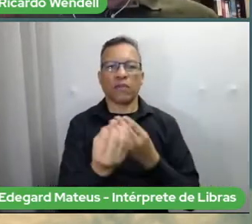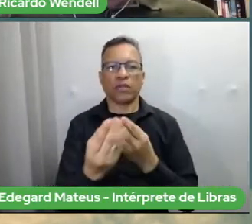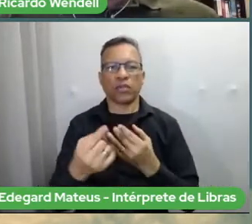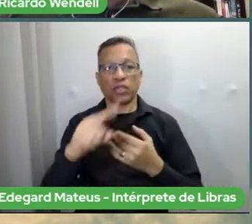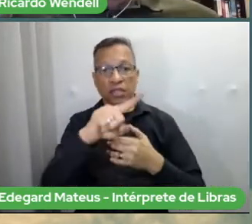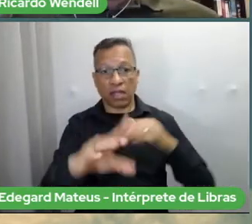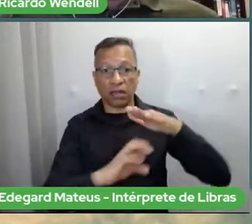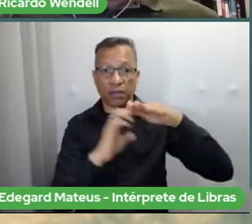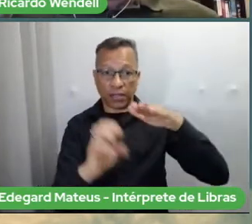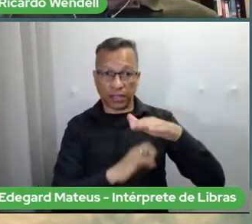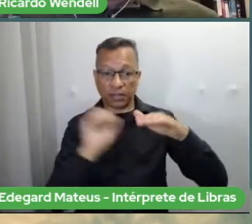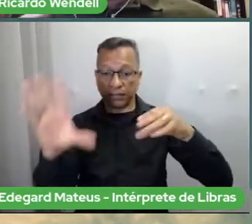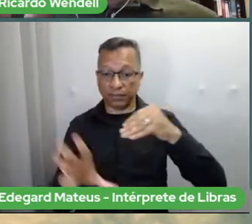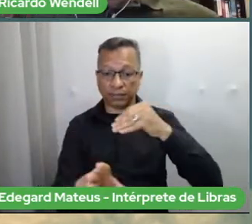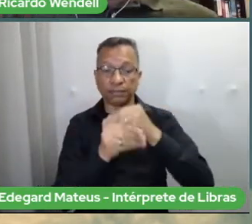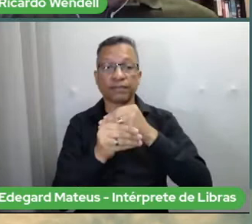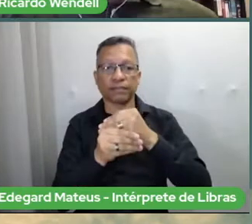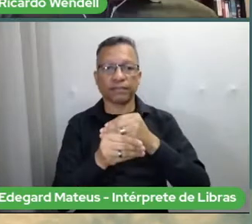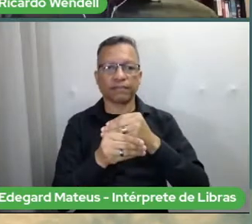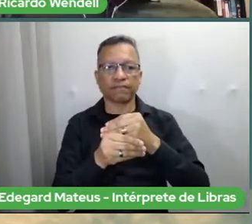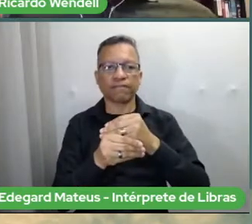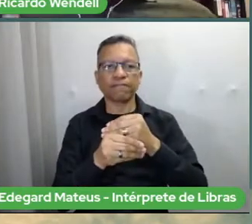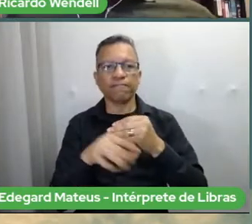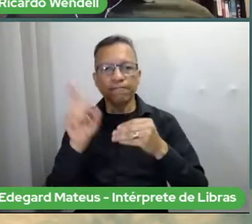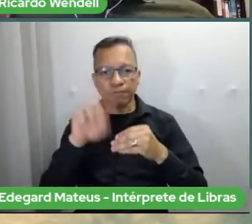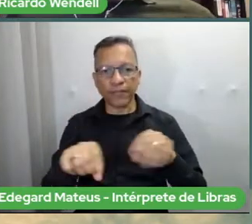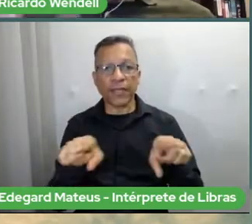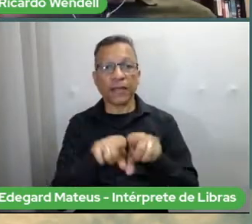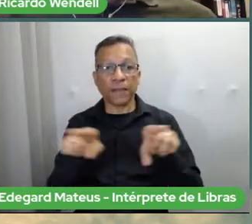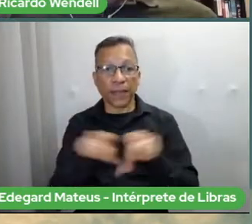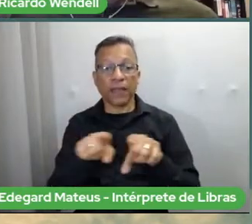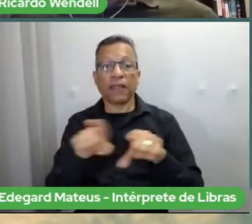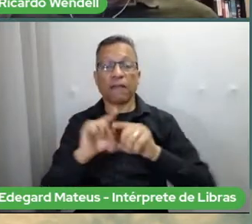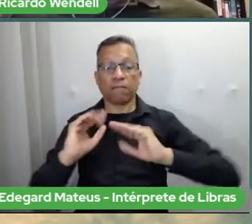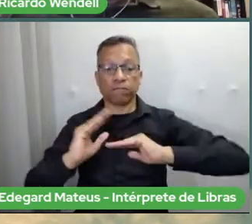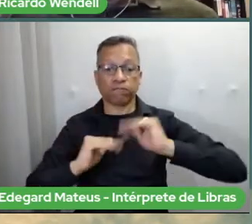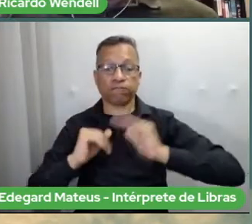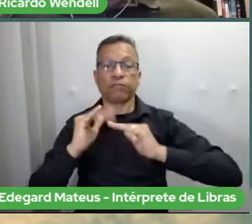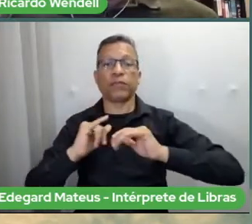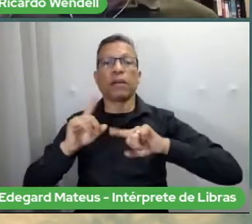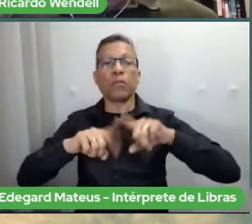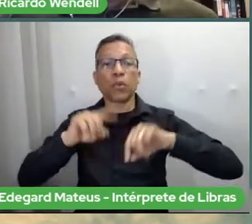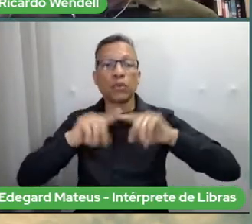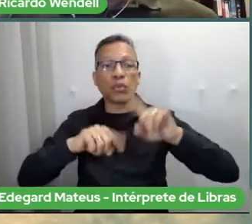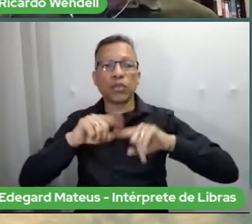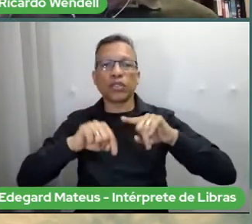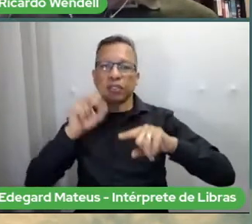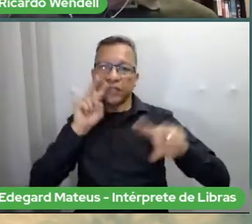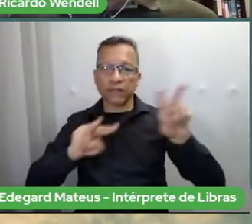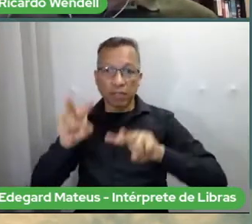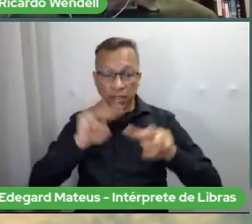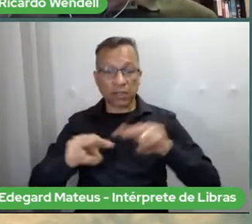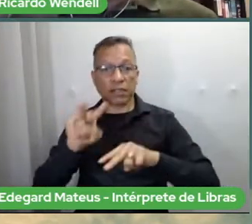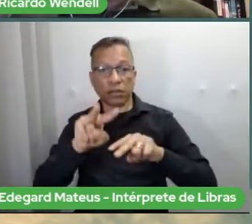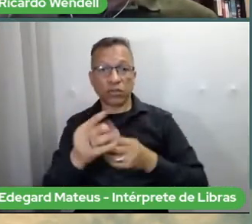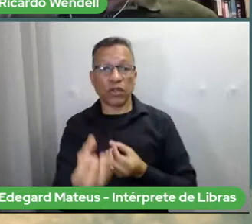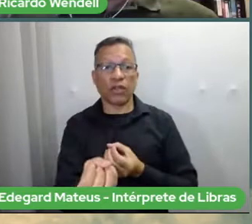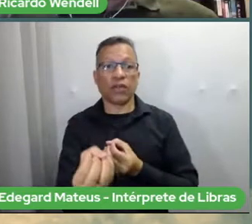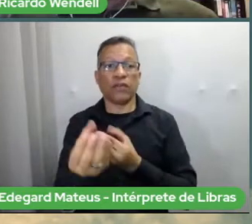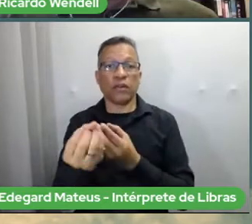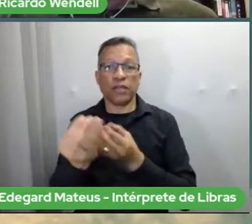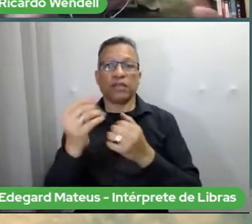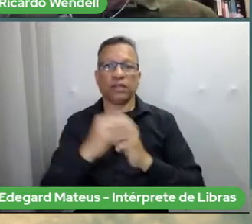precisar agregar esses dados. Então, vai existir um domínio também que vai ter produtos e dados, vai ter visões de dados que vão conseguir agregar esses